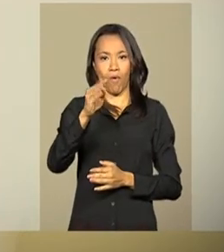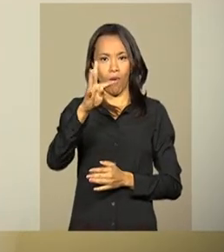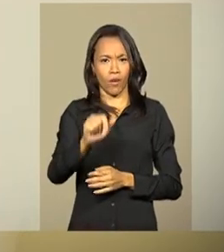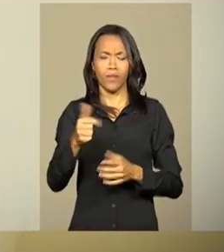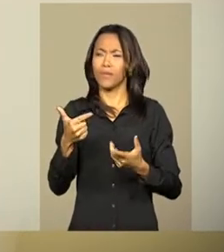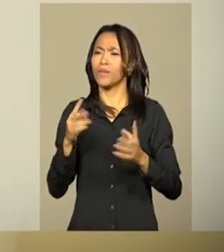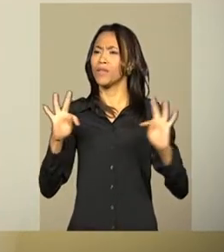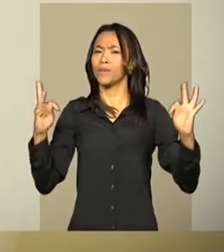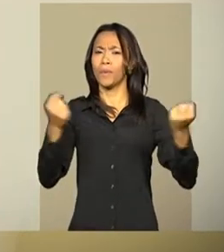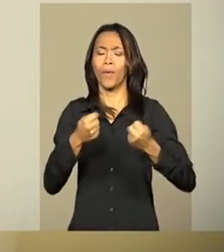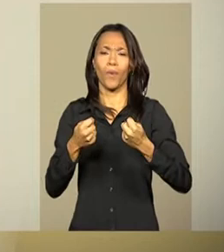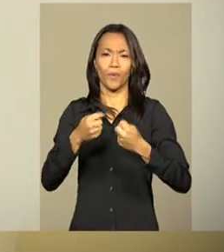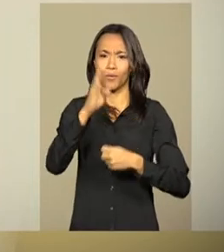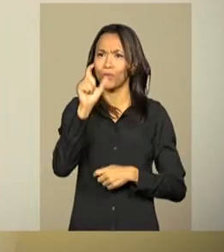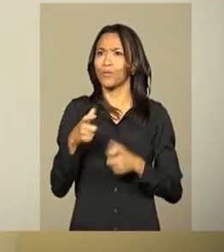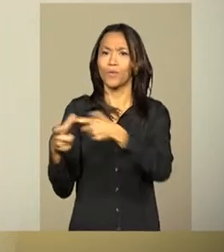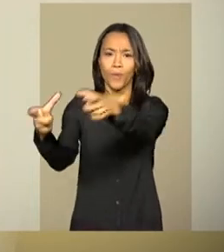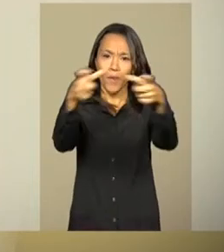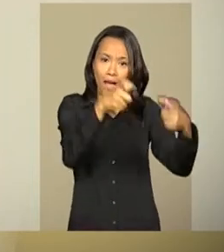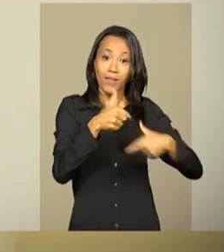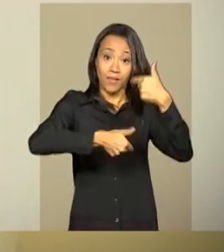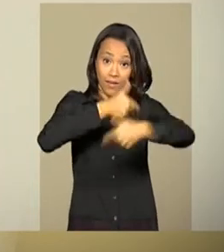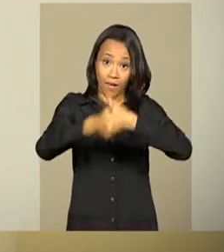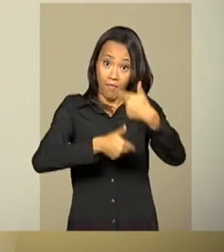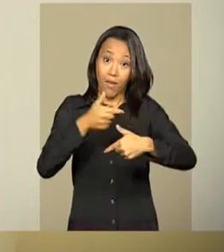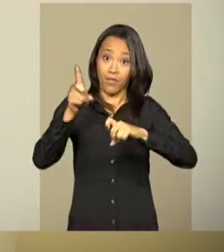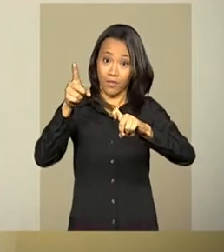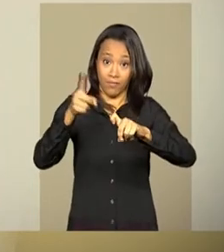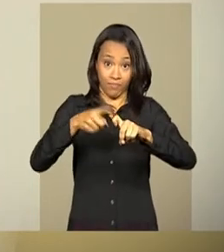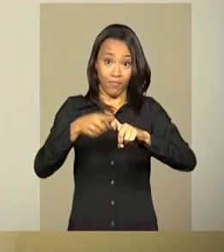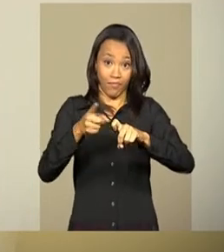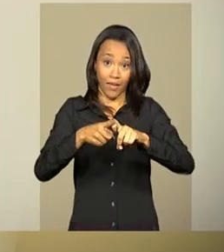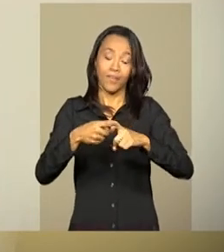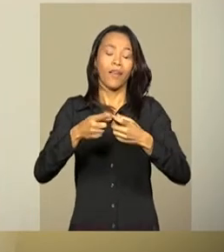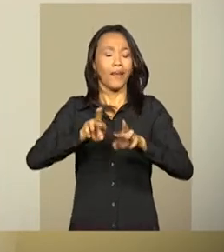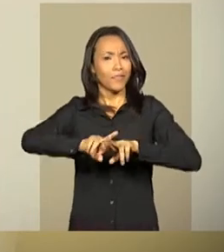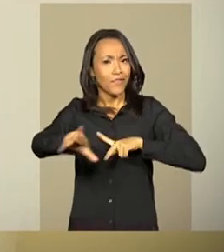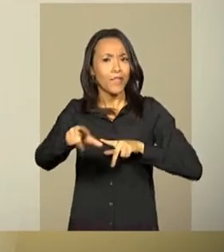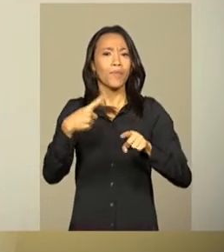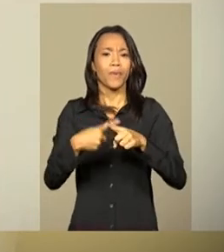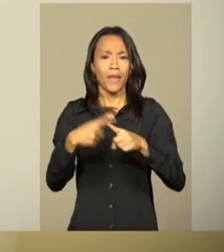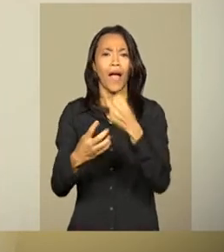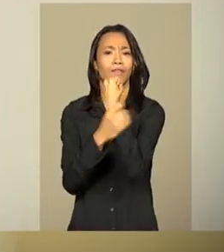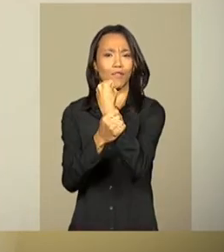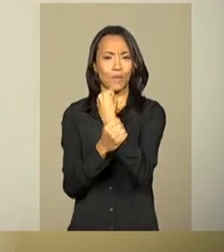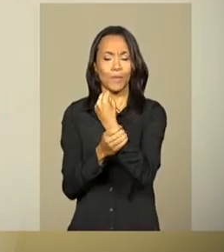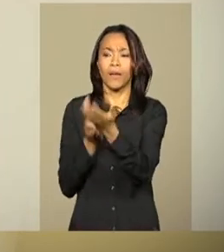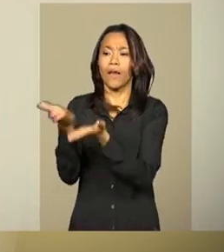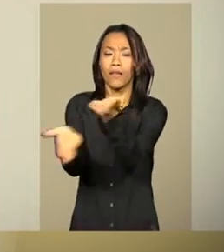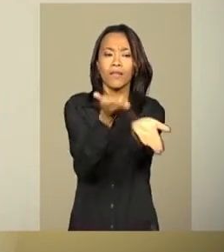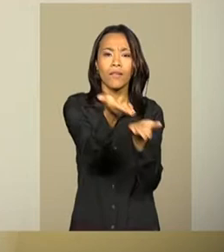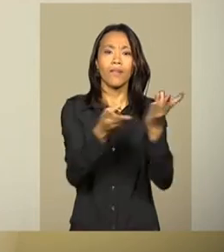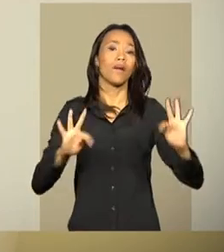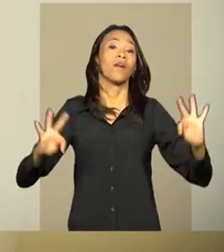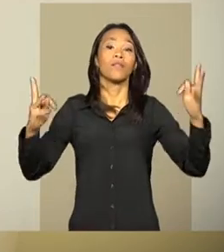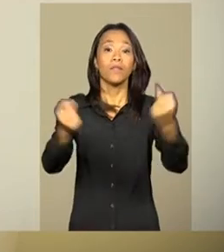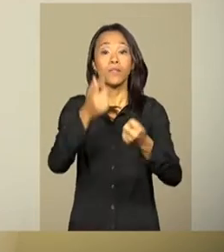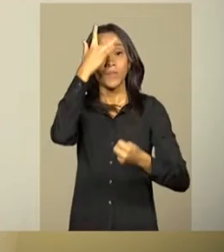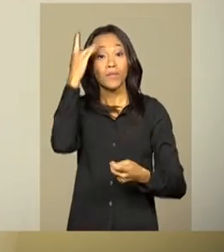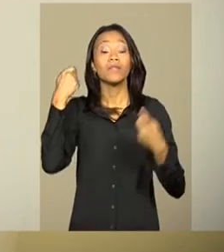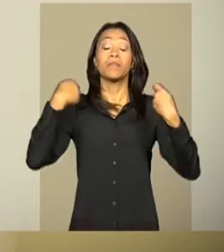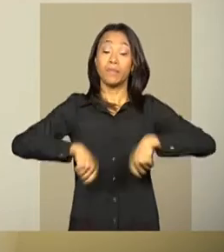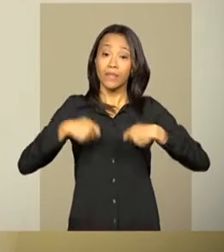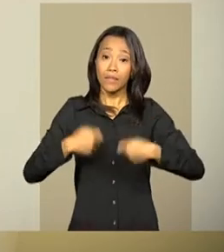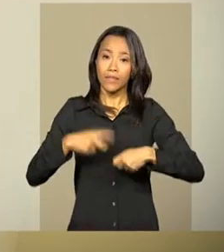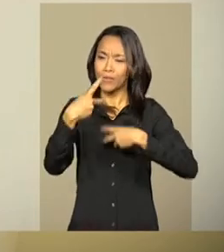os lugares onde atuam esse profissionais fazem a diferença porque garante atendimento médico para todas as pessoas que precisam